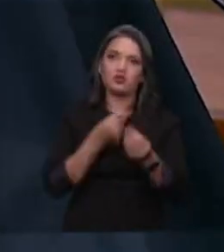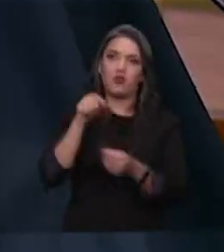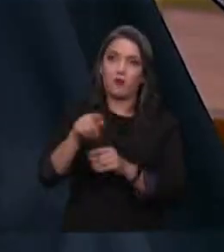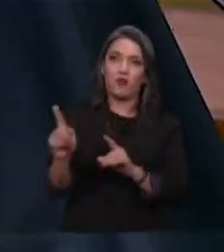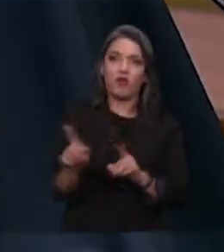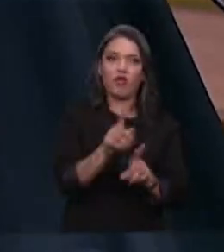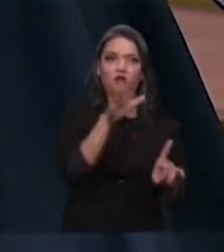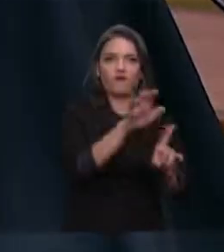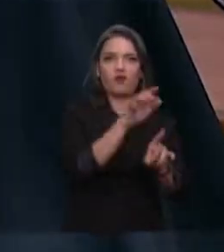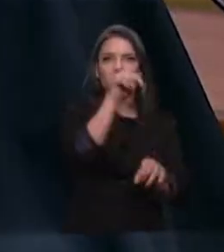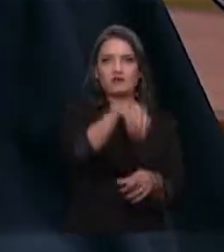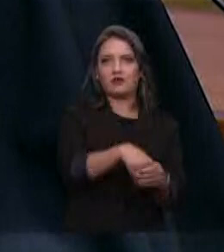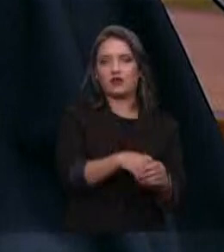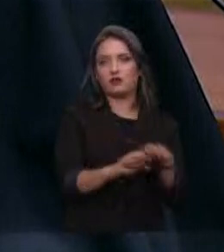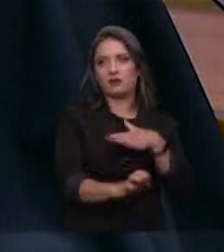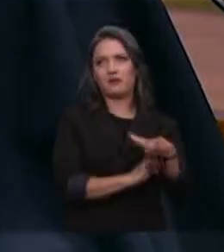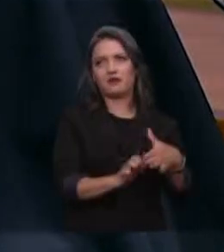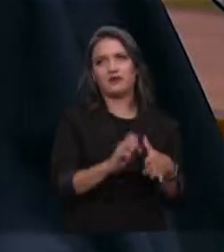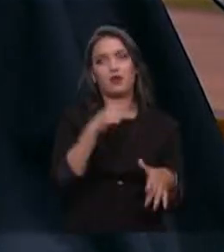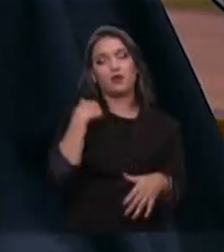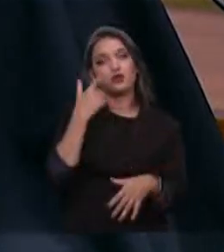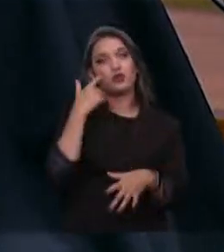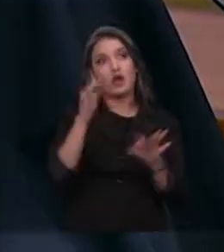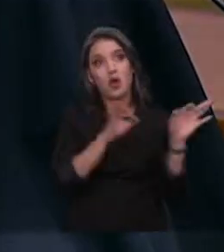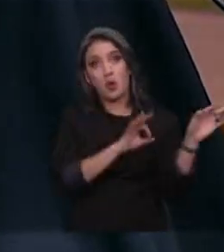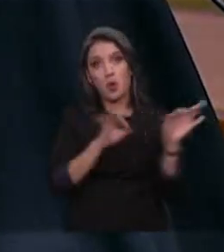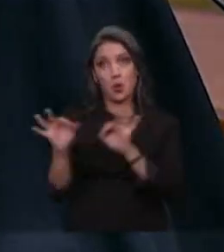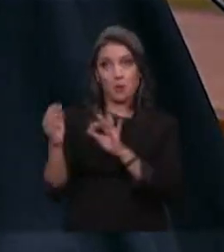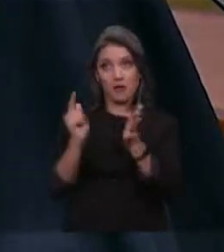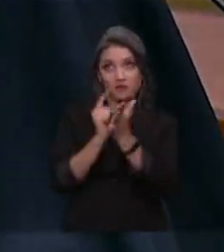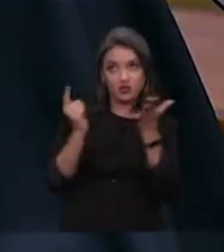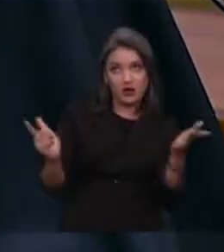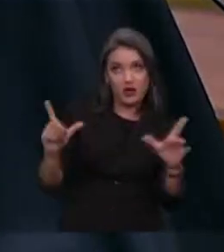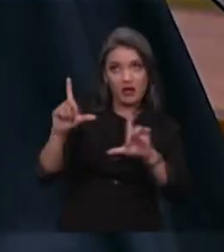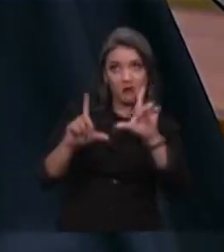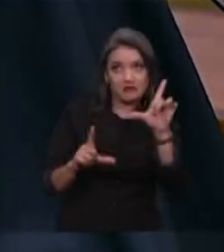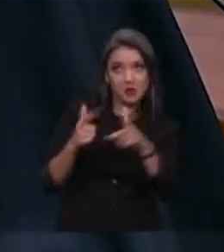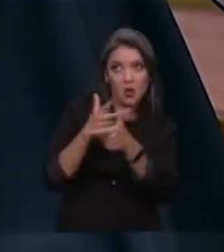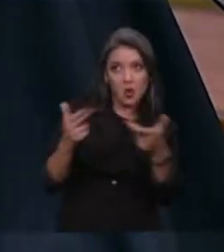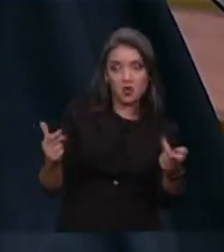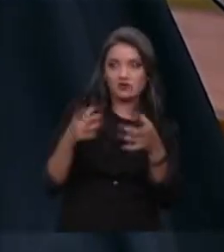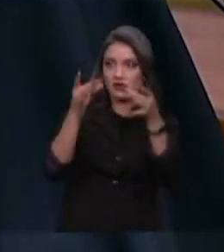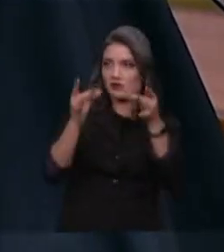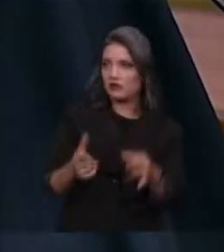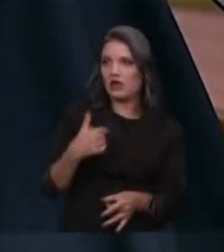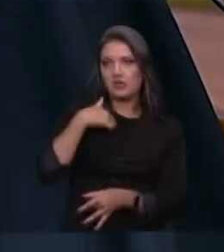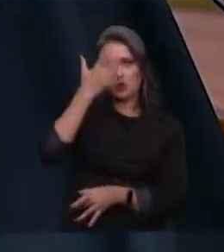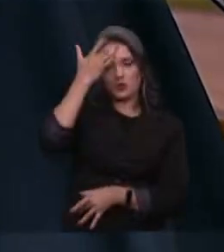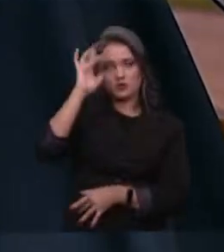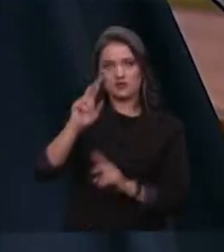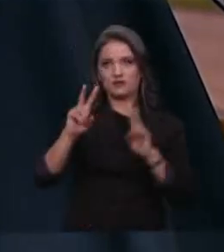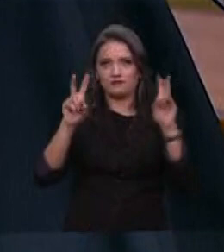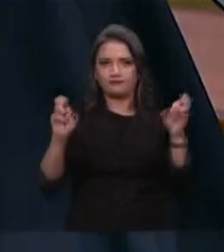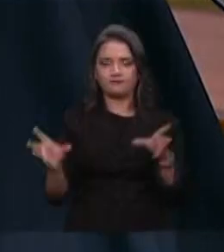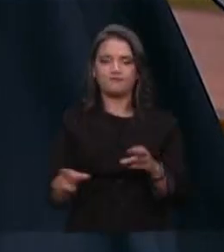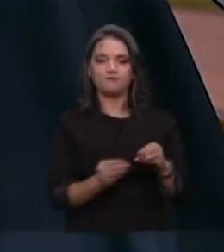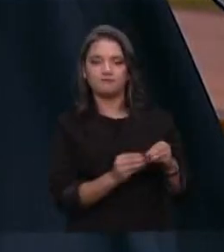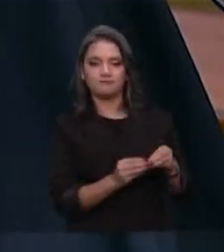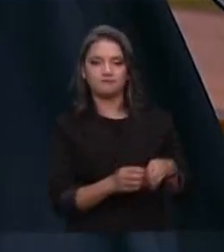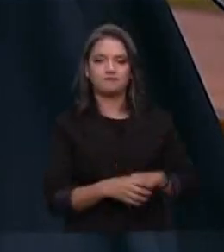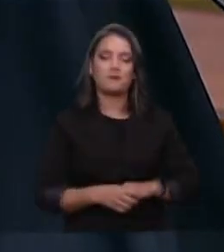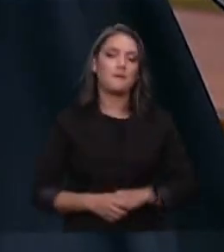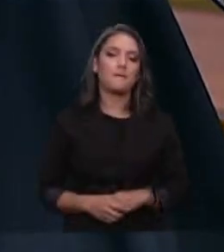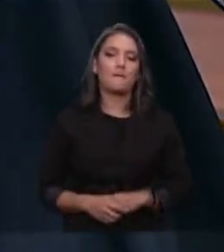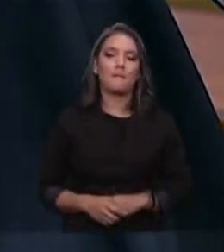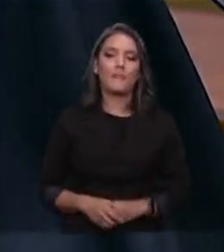que eu acompanhava era o que se via pelos jornais, pela imprensa. Eu não tenho esse detalhamento, fecho aspas. Folha 7.102 e